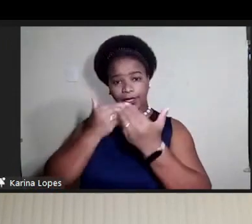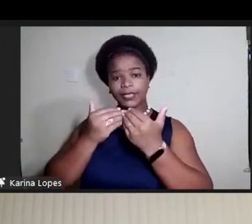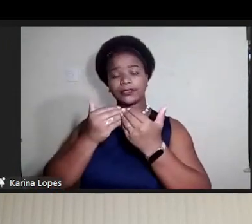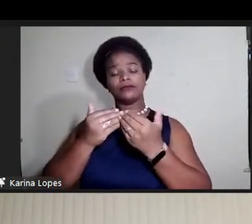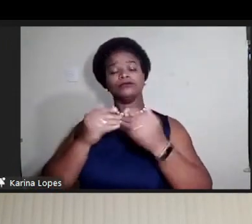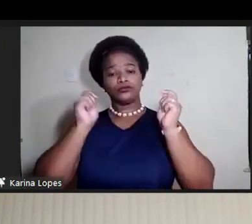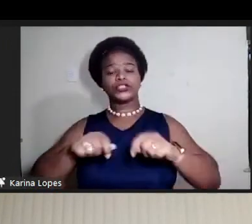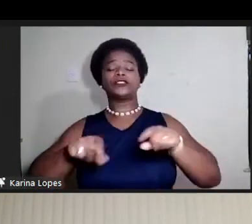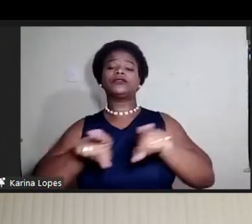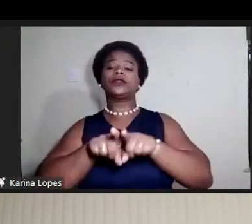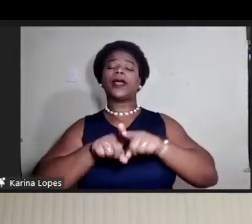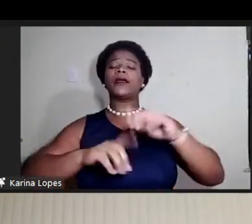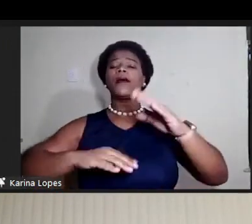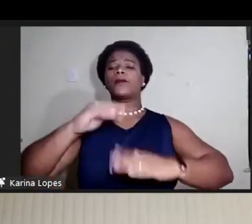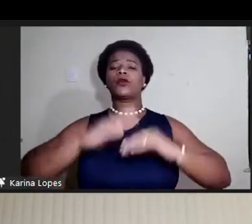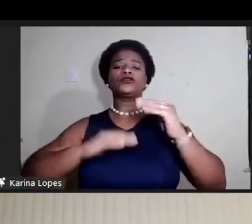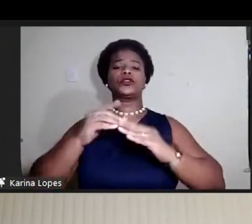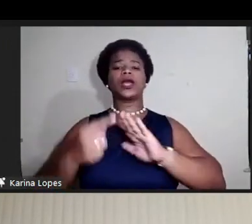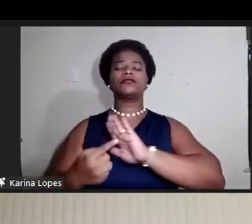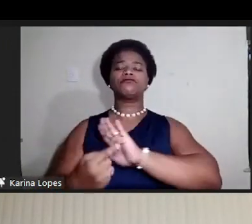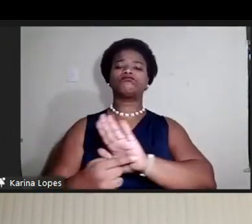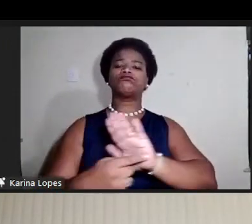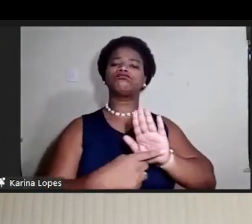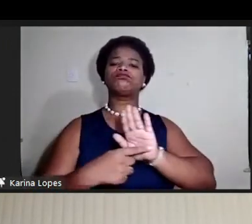que atendam às demandas do país.